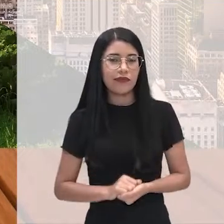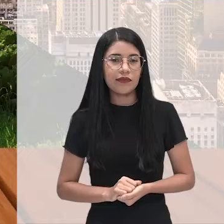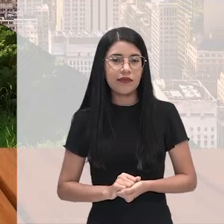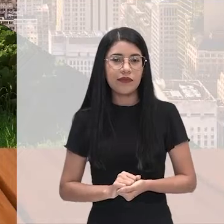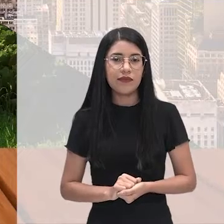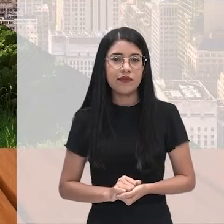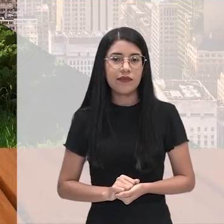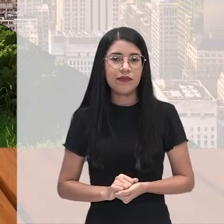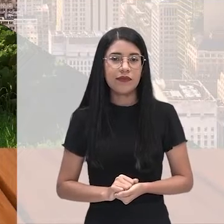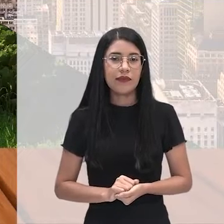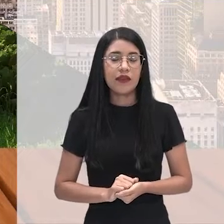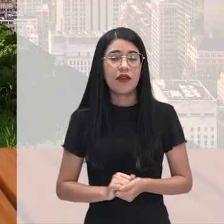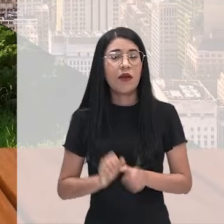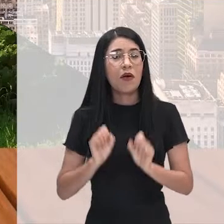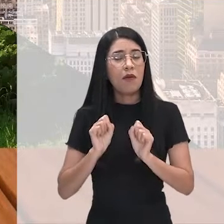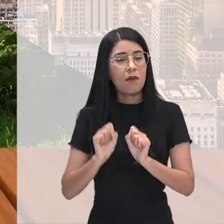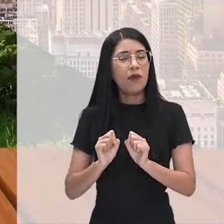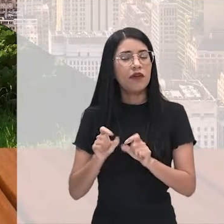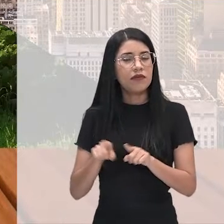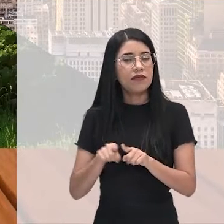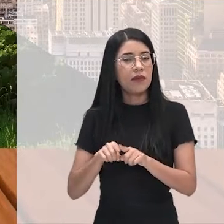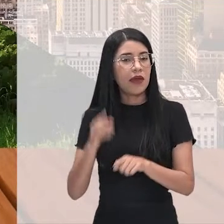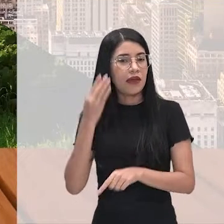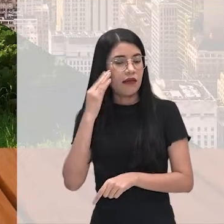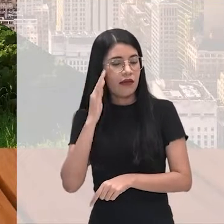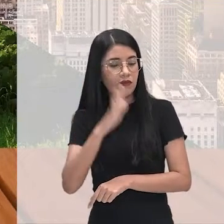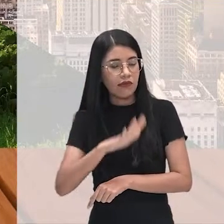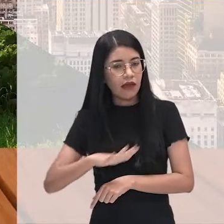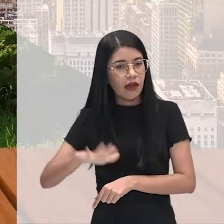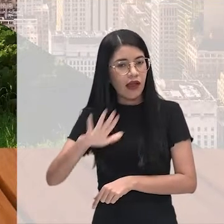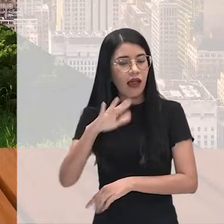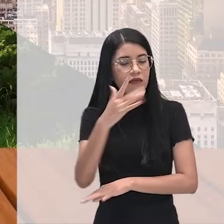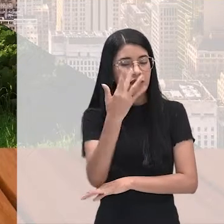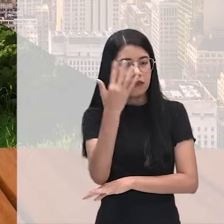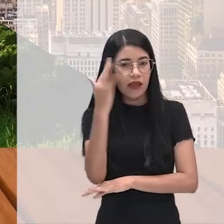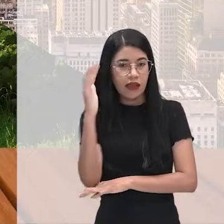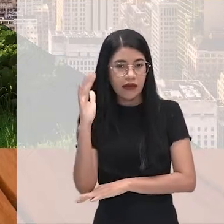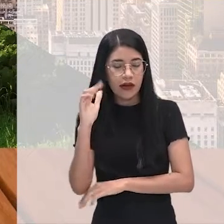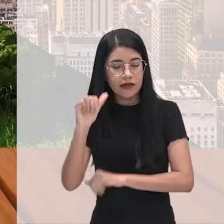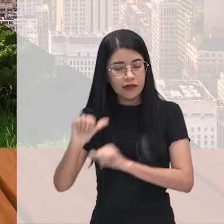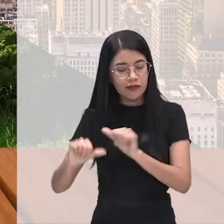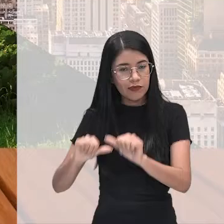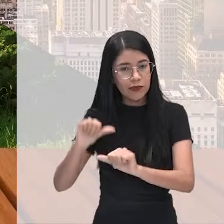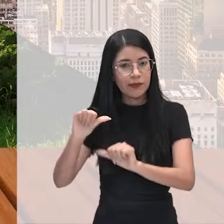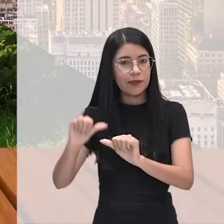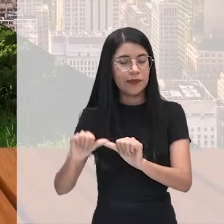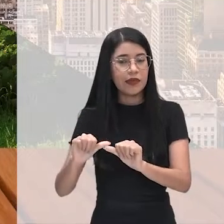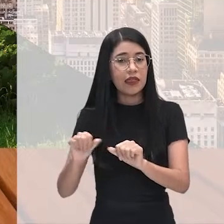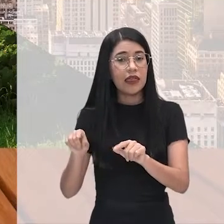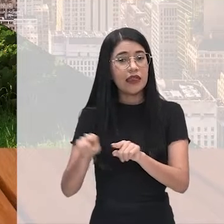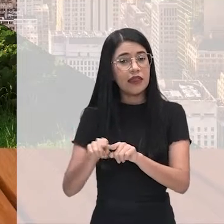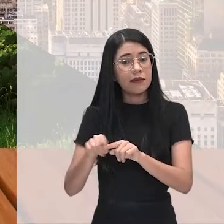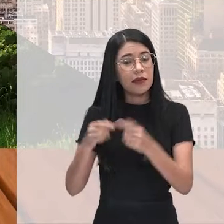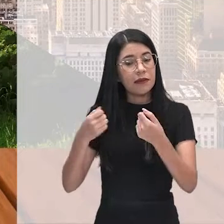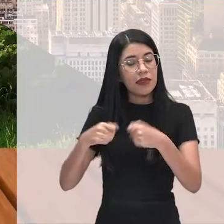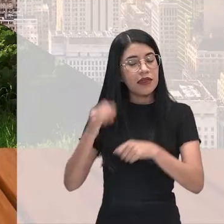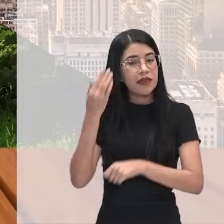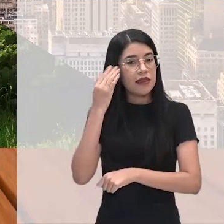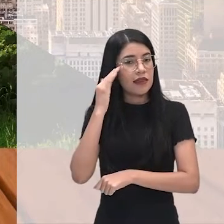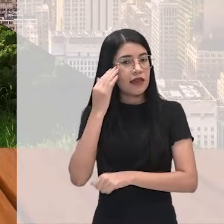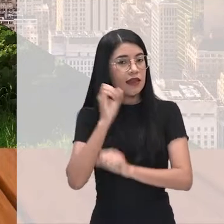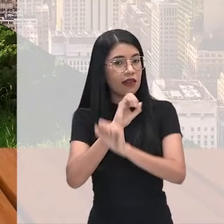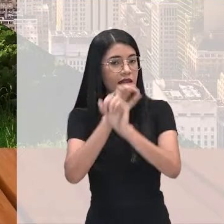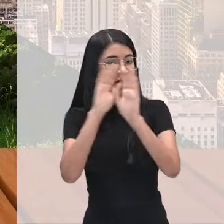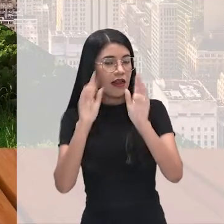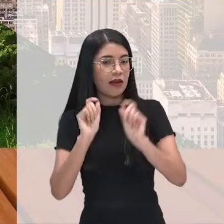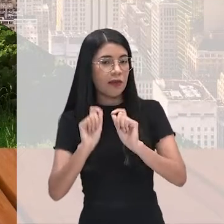pode entender a natureza como o espaço geográfico como a natureza transformada, tá? A gente precisa entender como é